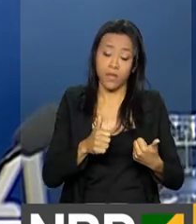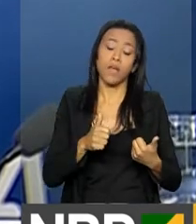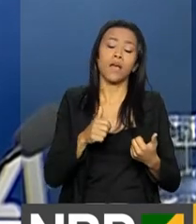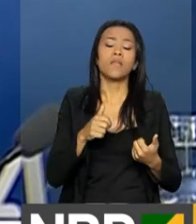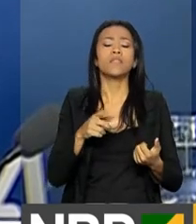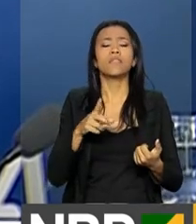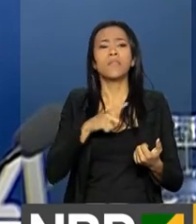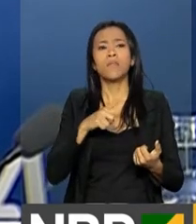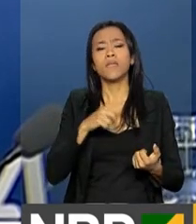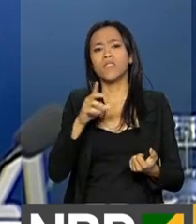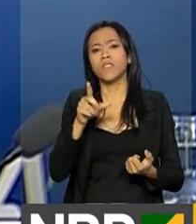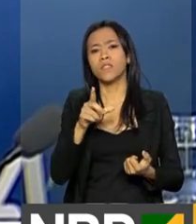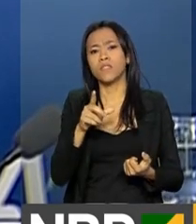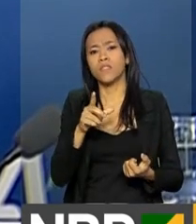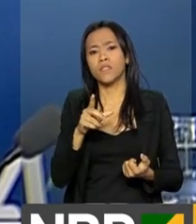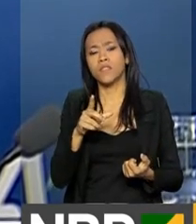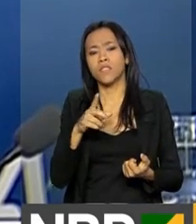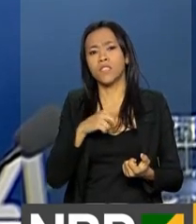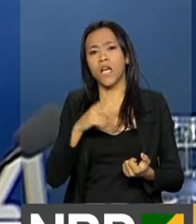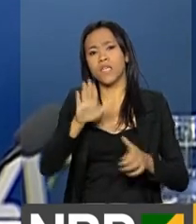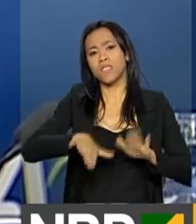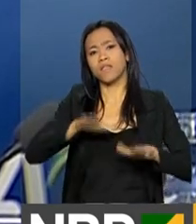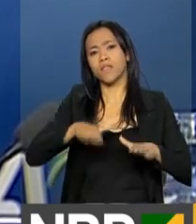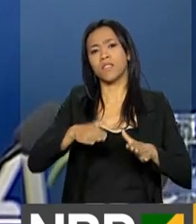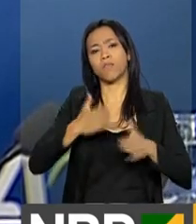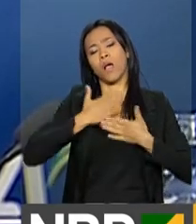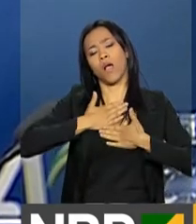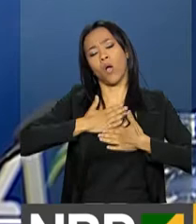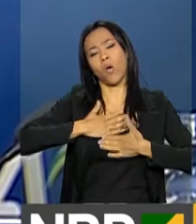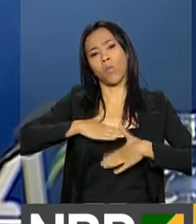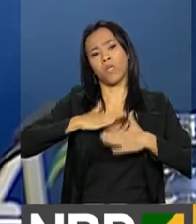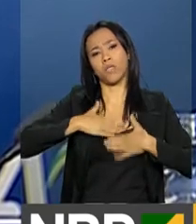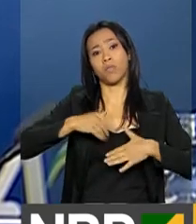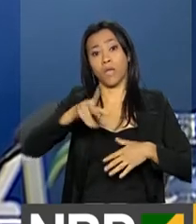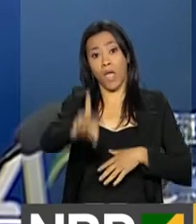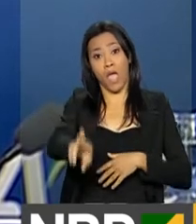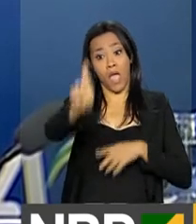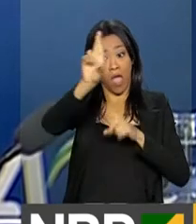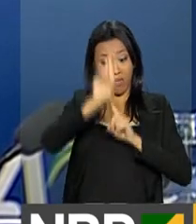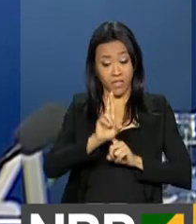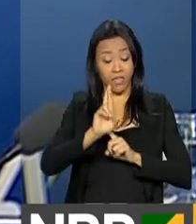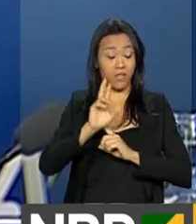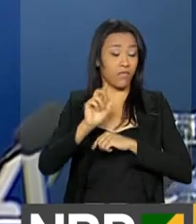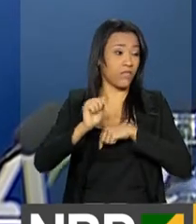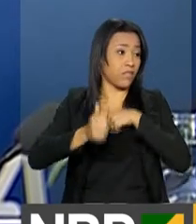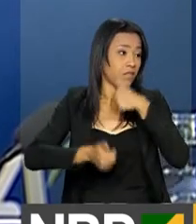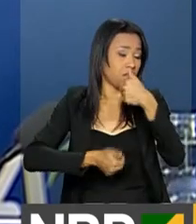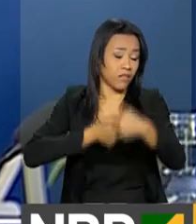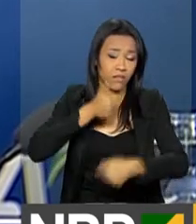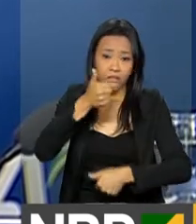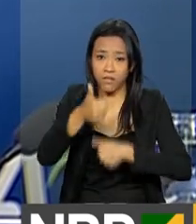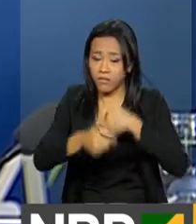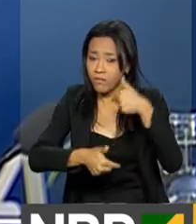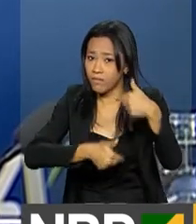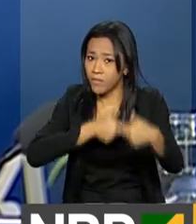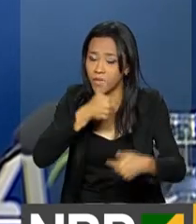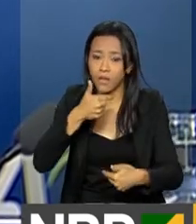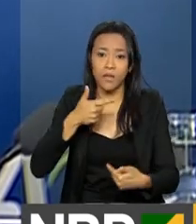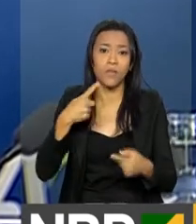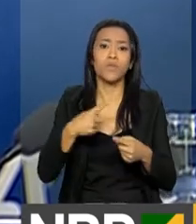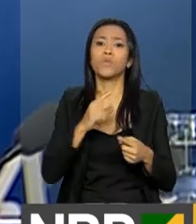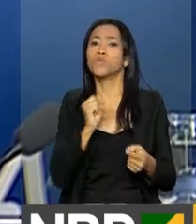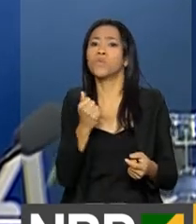uma certa, digamos, acomodação, porque fazer a representação dava mais trabalho do que simplesmente